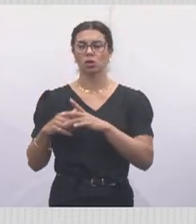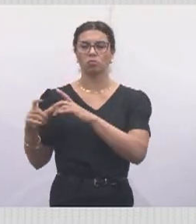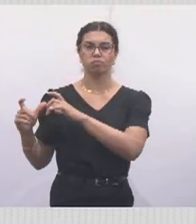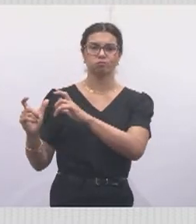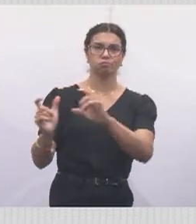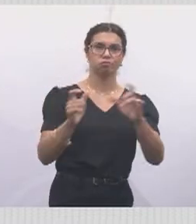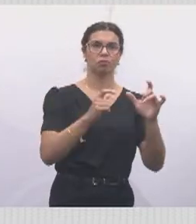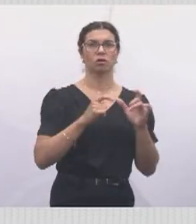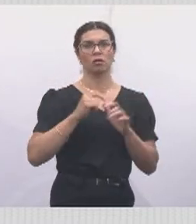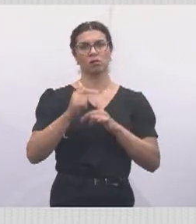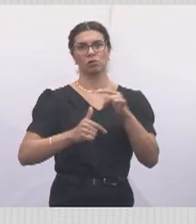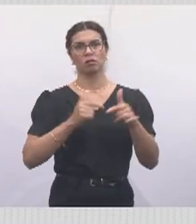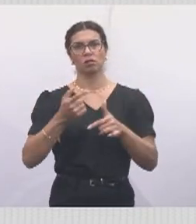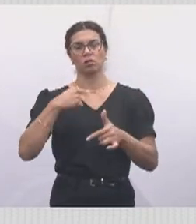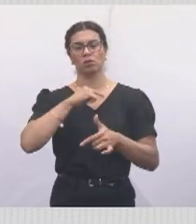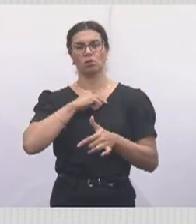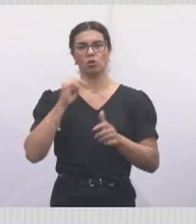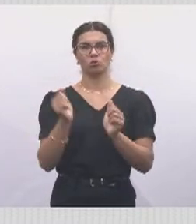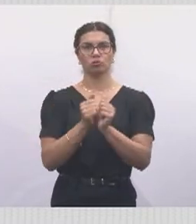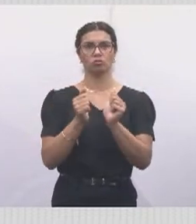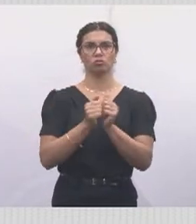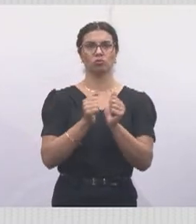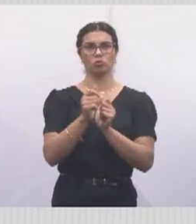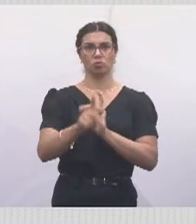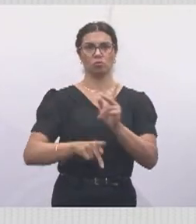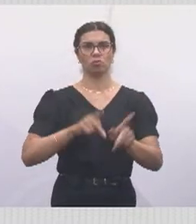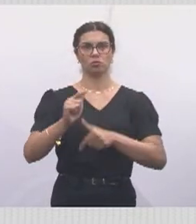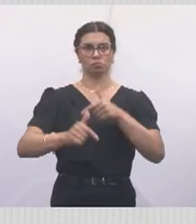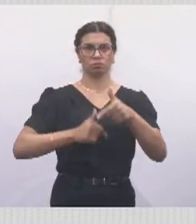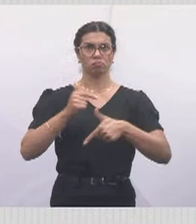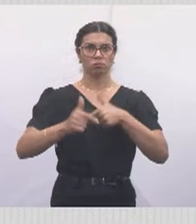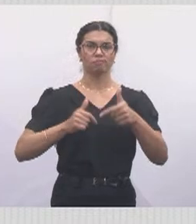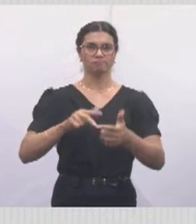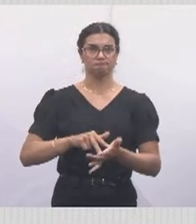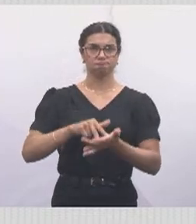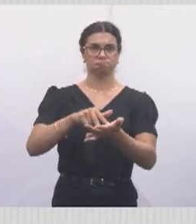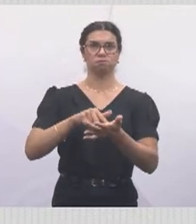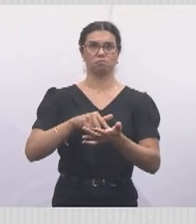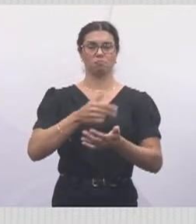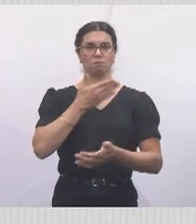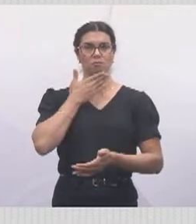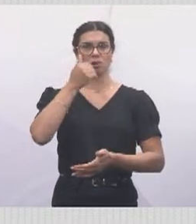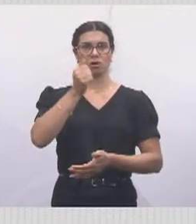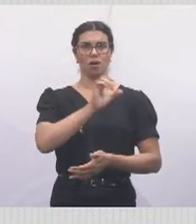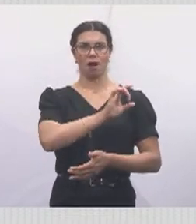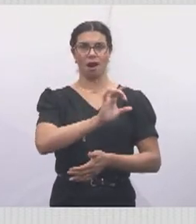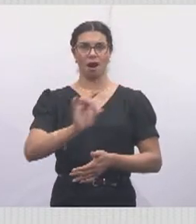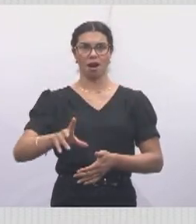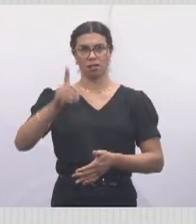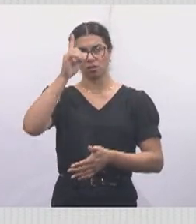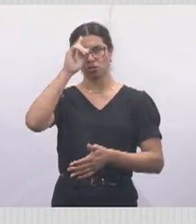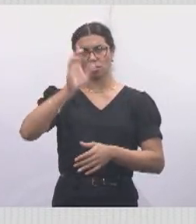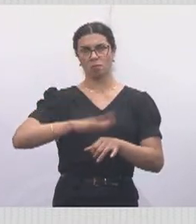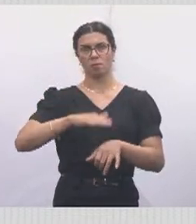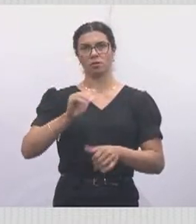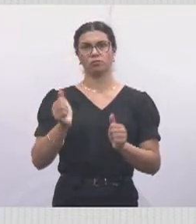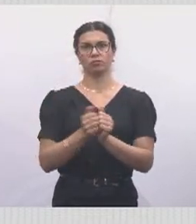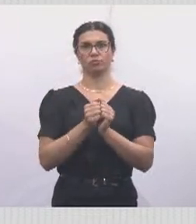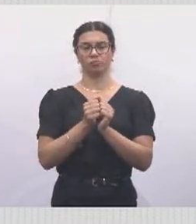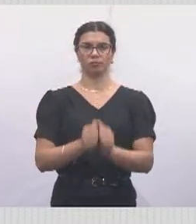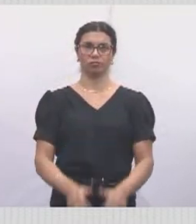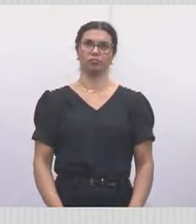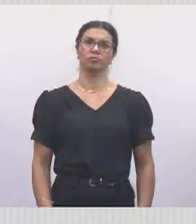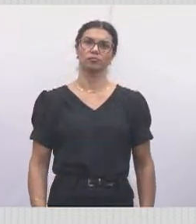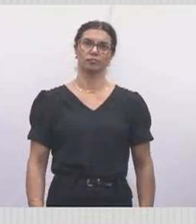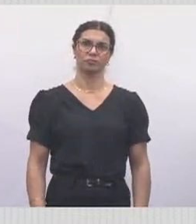nós estamos no dia a dia, junto com o povo e com a população, trabalhando firme para melhorar cada vez mais nossa cidade de Jacareí. Estamos juntos.